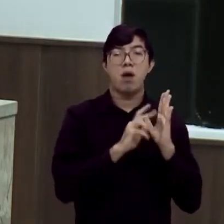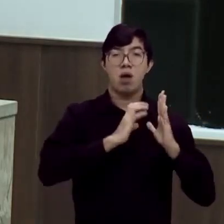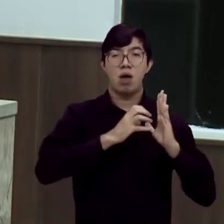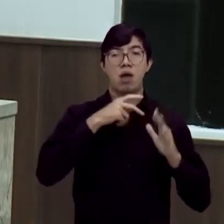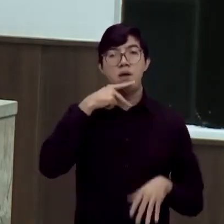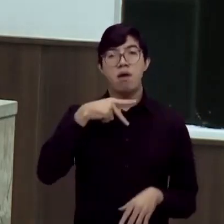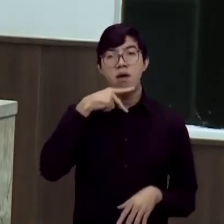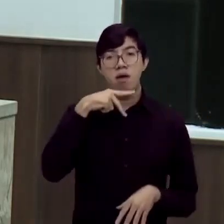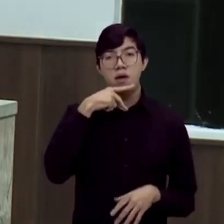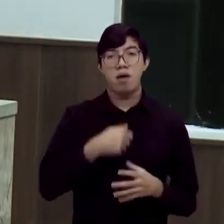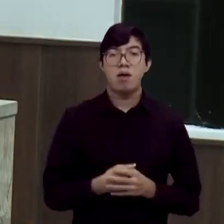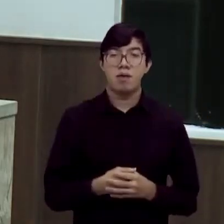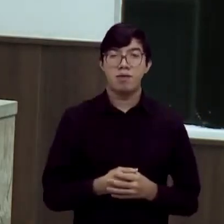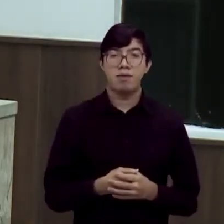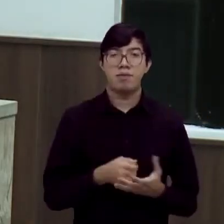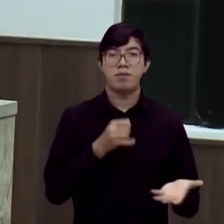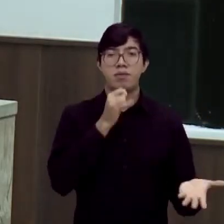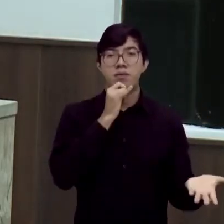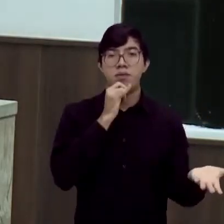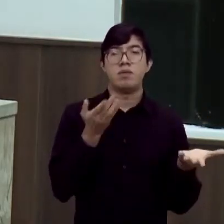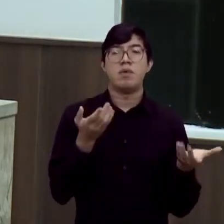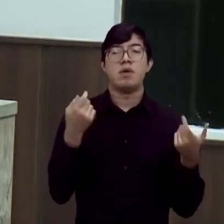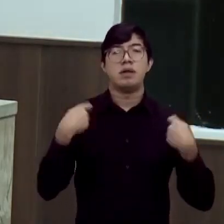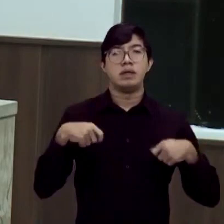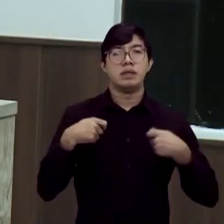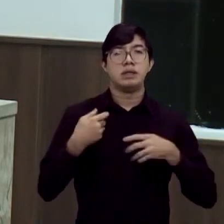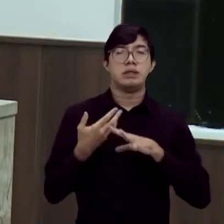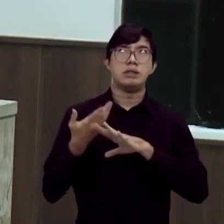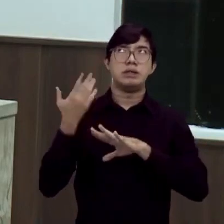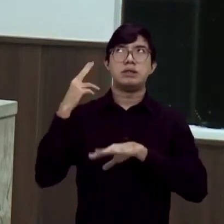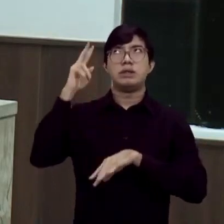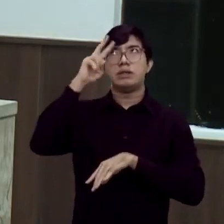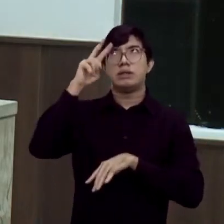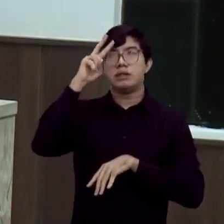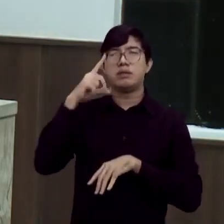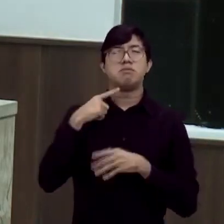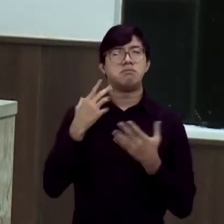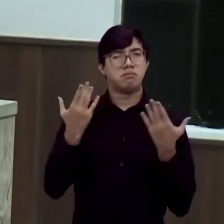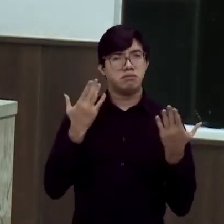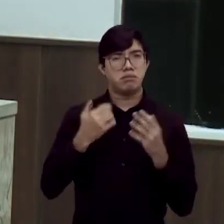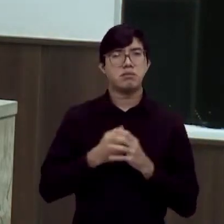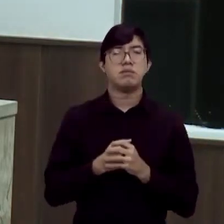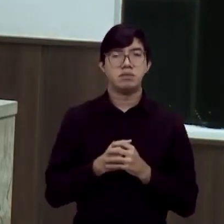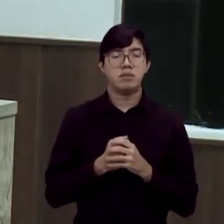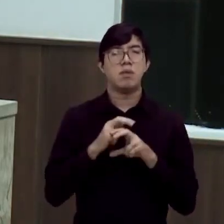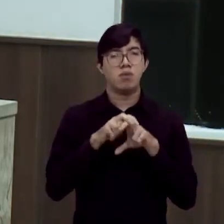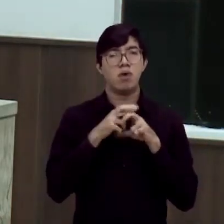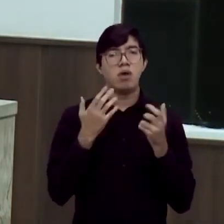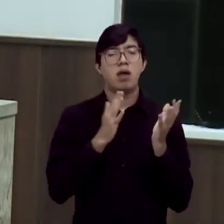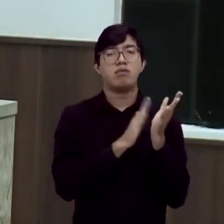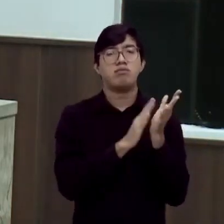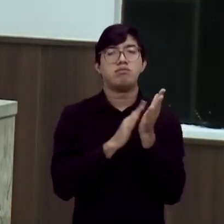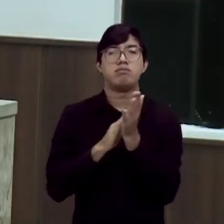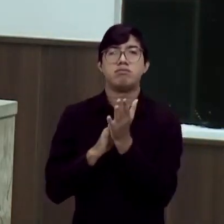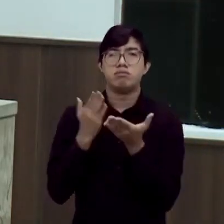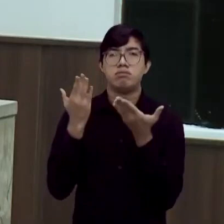nós vamos ter que voltar passado retrovisor? Quero parabenizar o Estado por tentar reconstruir, porque eu